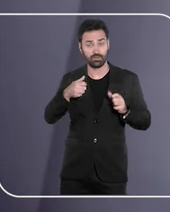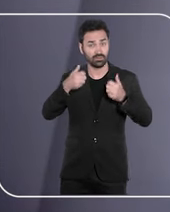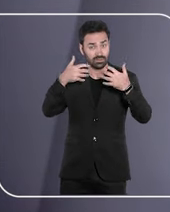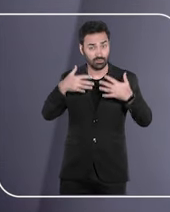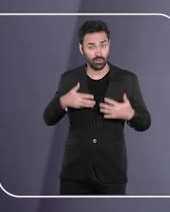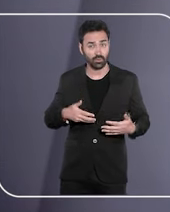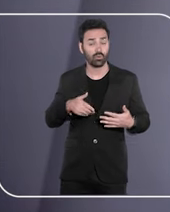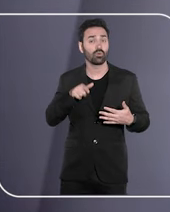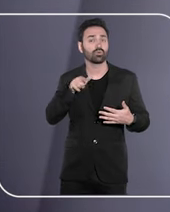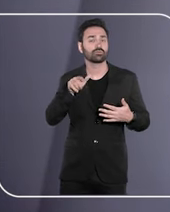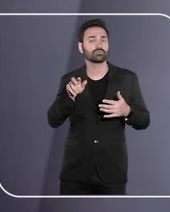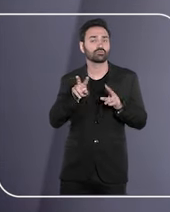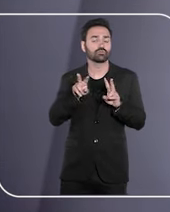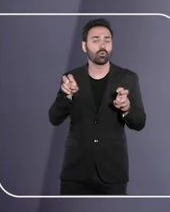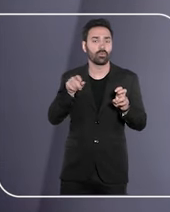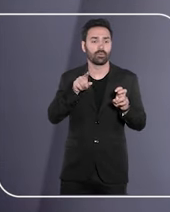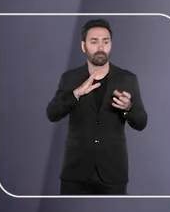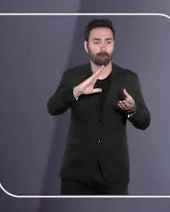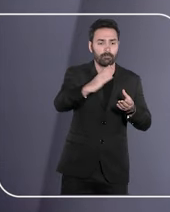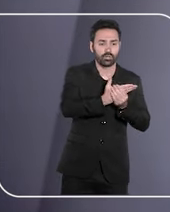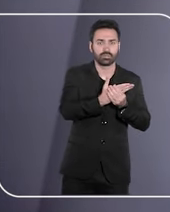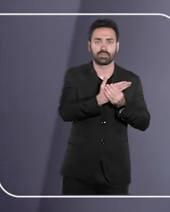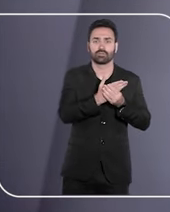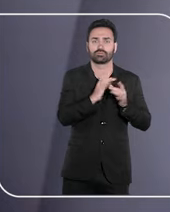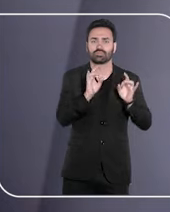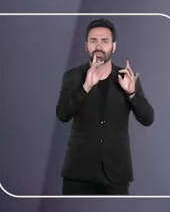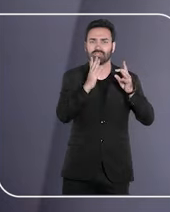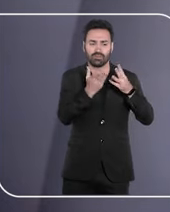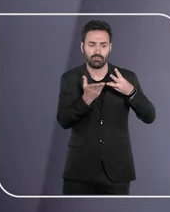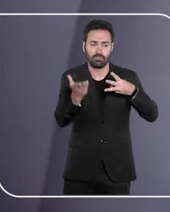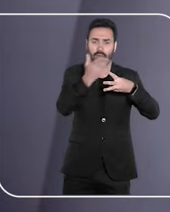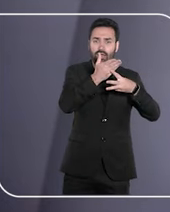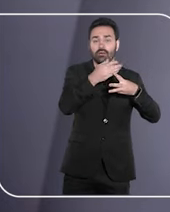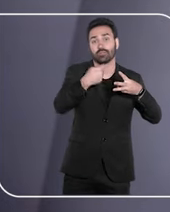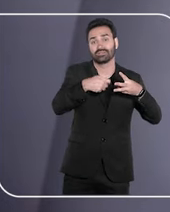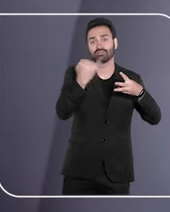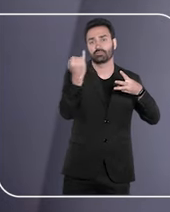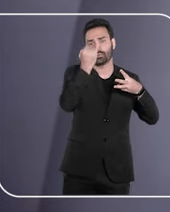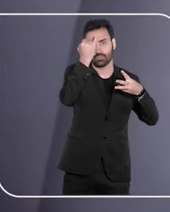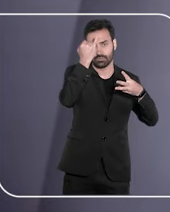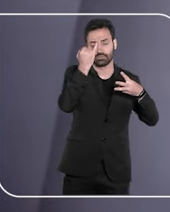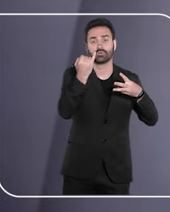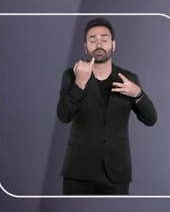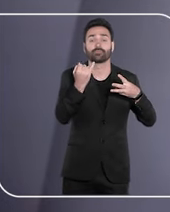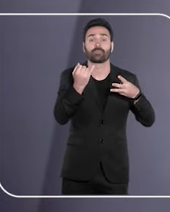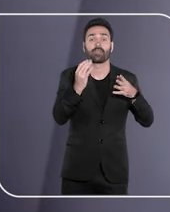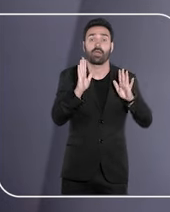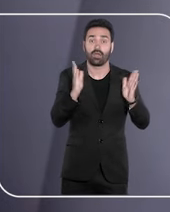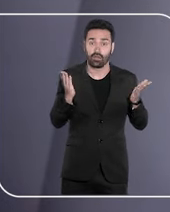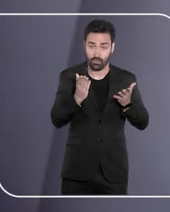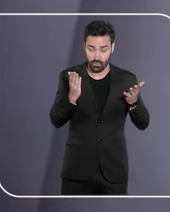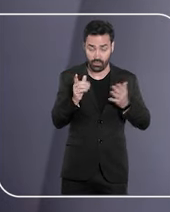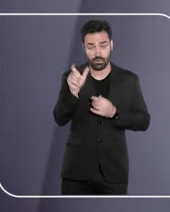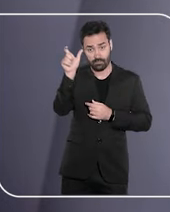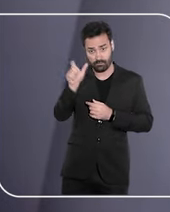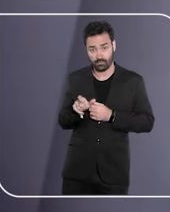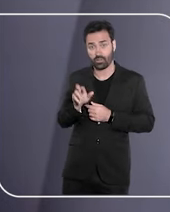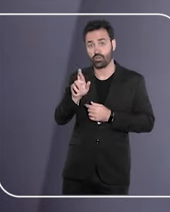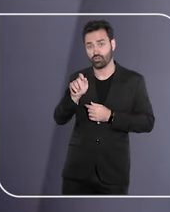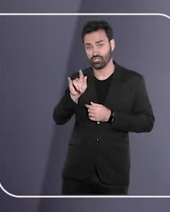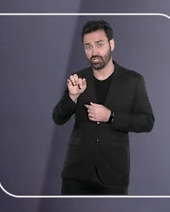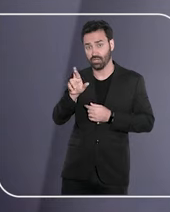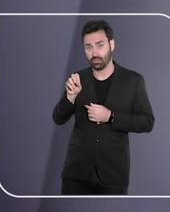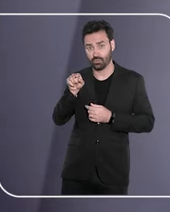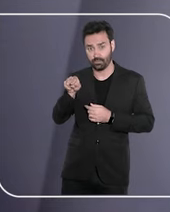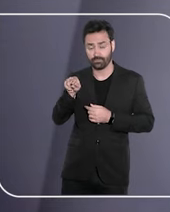especial, quero seguir com esse ponto agora, me dirigindo ao ministro Schietti. Ministro, para aqueles